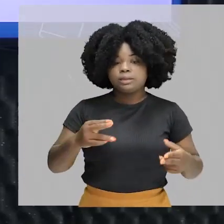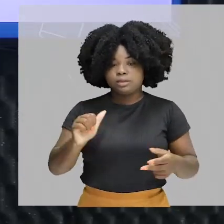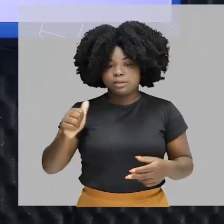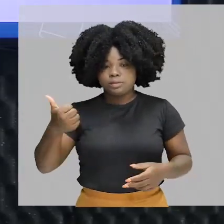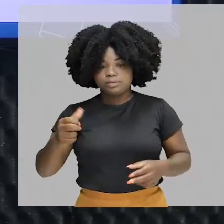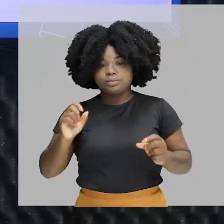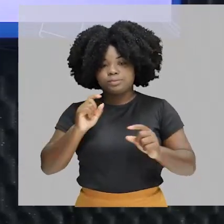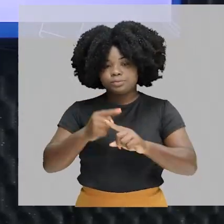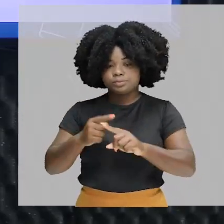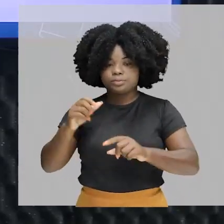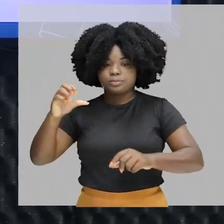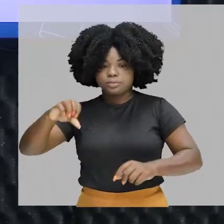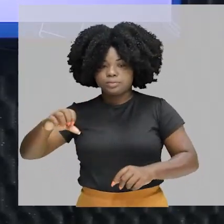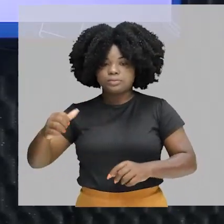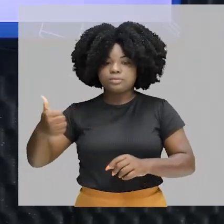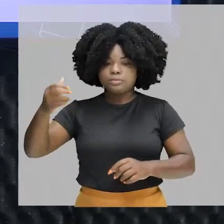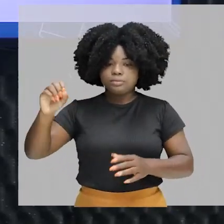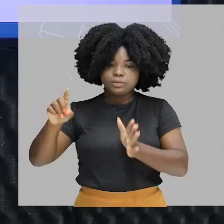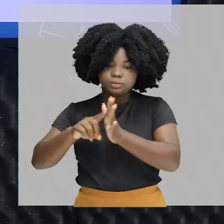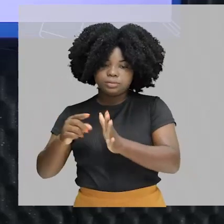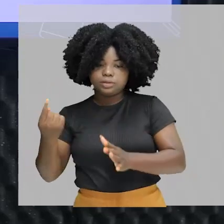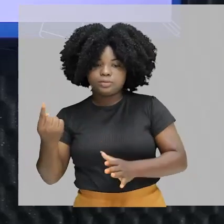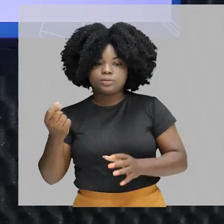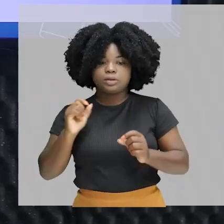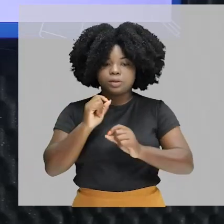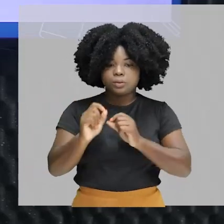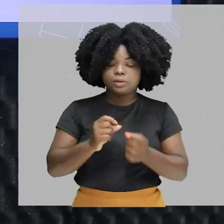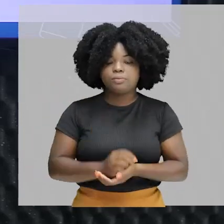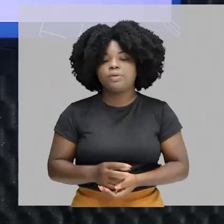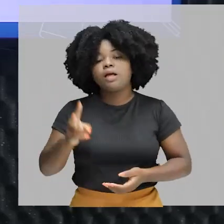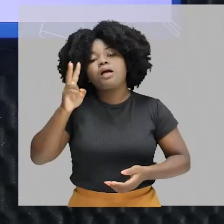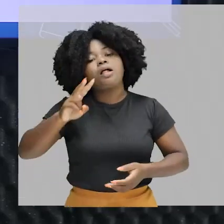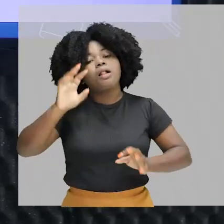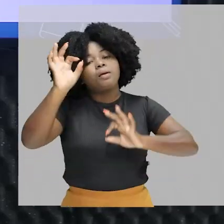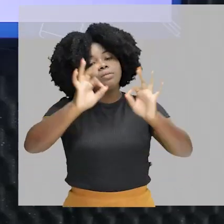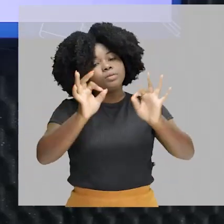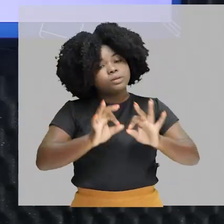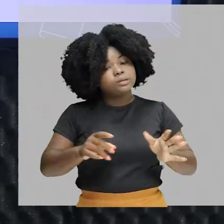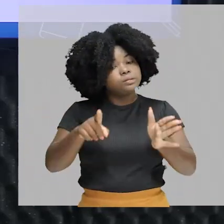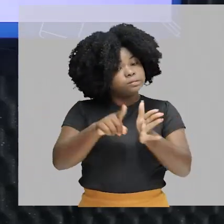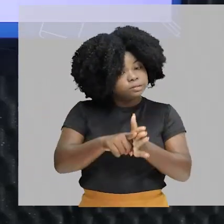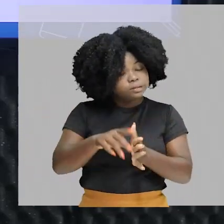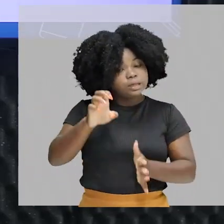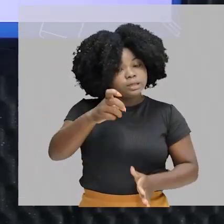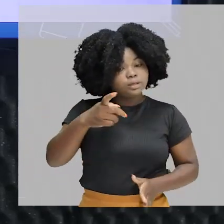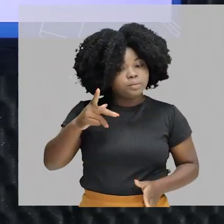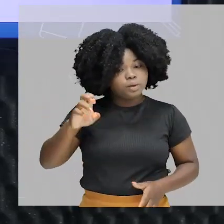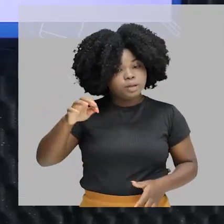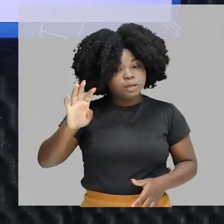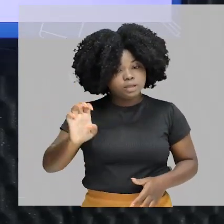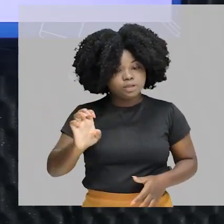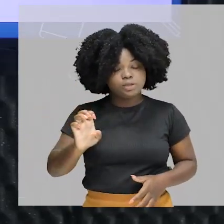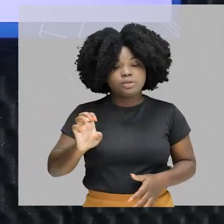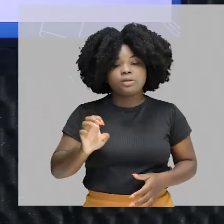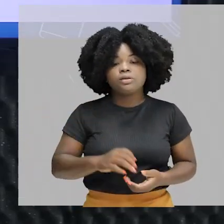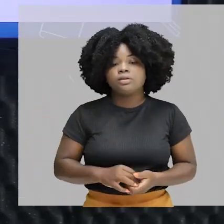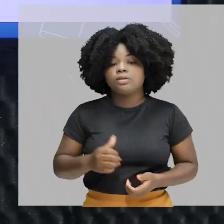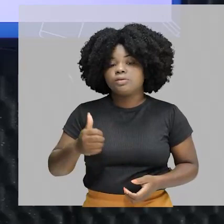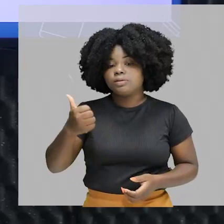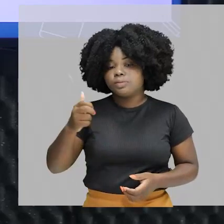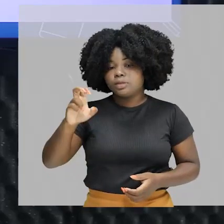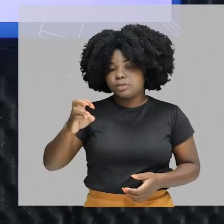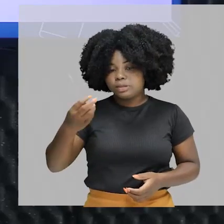1 vezes q elevado a 10 menos 1. Lembra que eu tenho que fazer essa subtraçãozinha lá no meu expoente, então, eu vou ter,